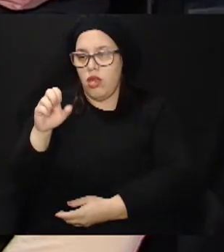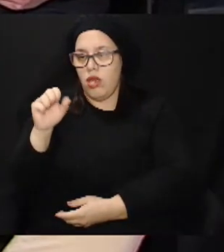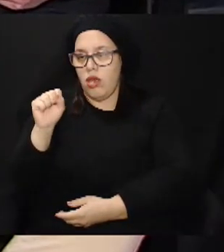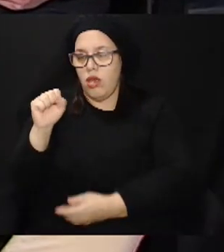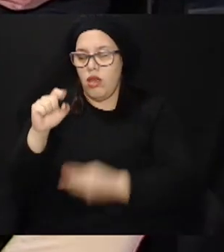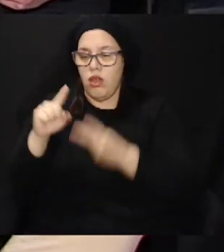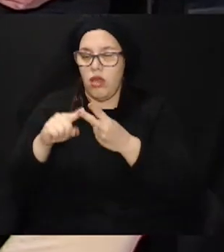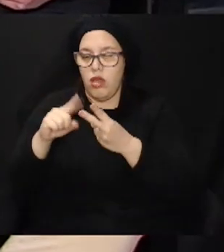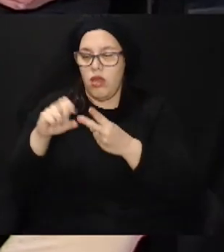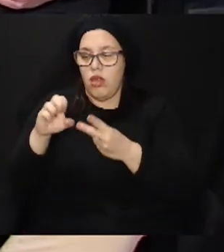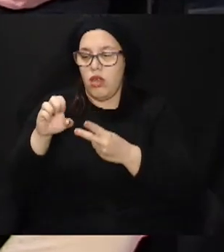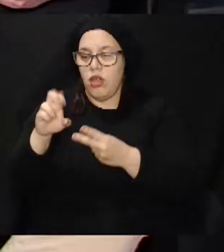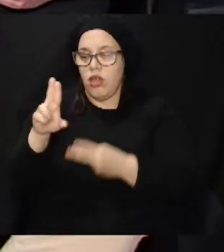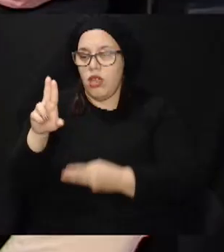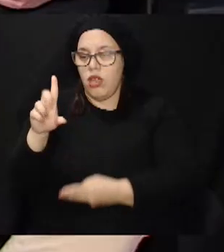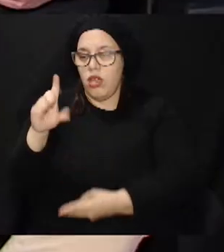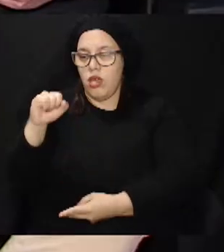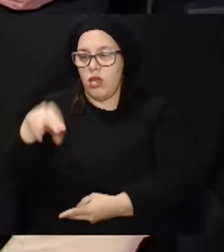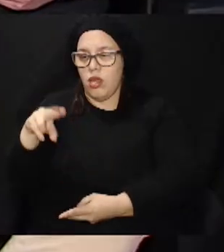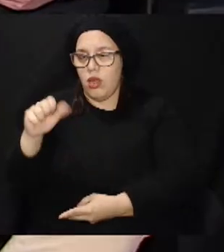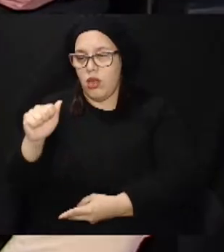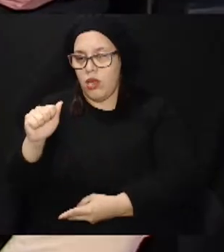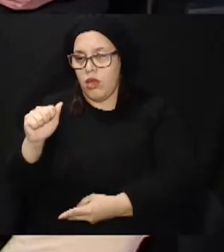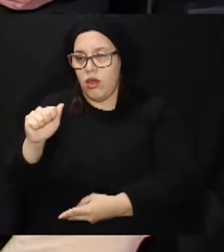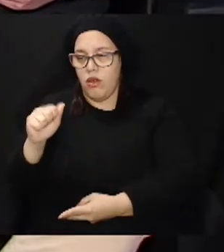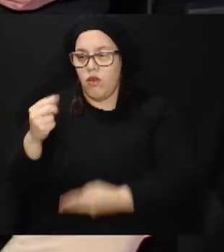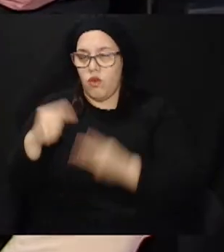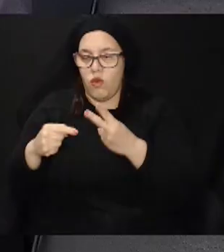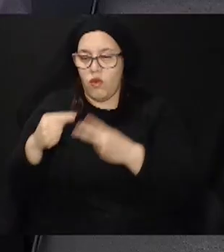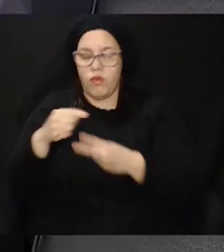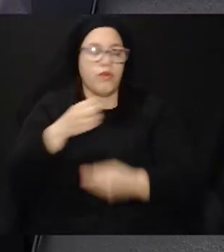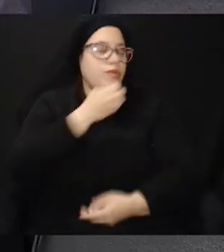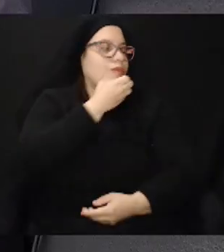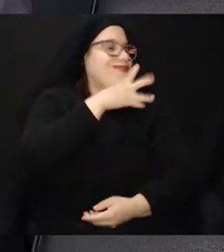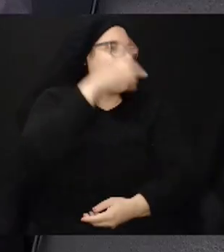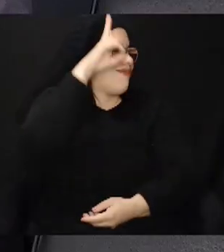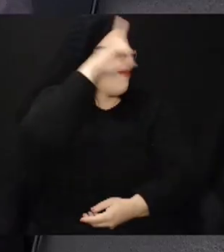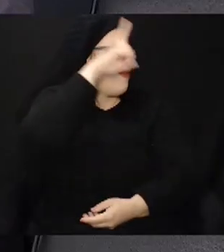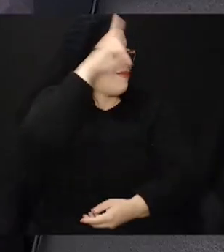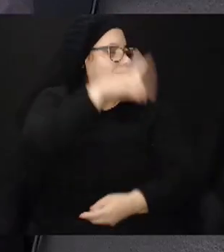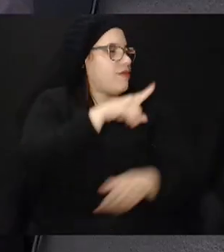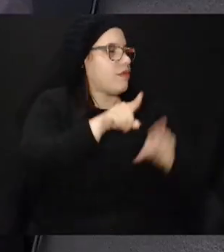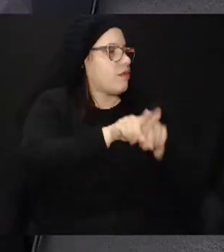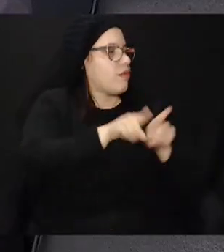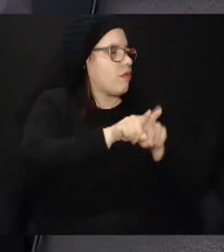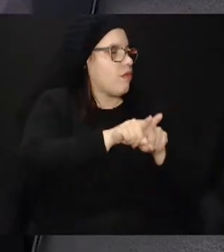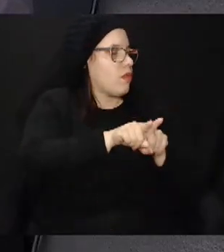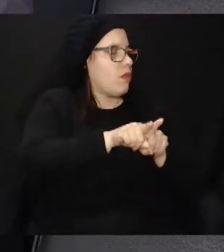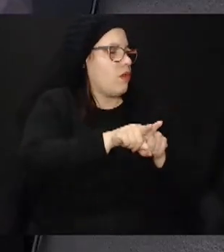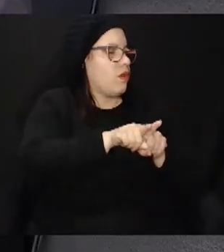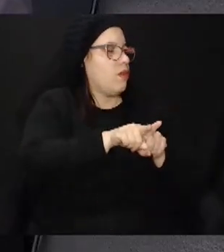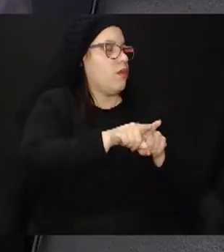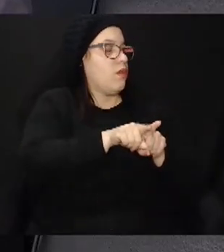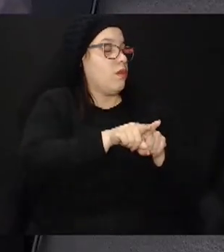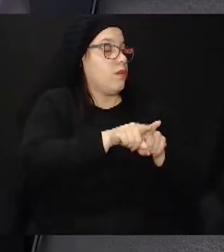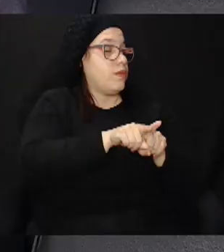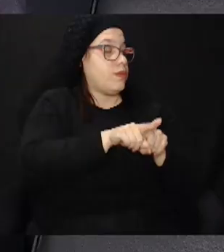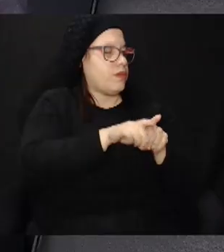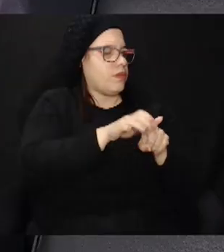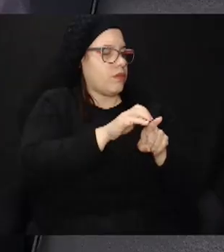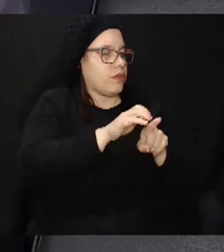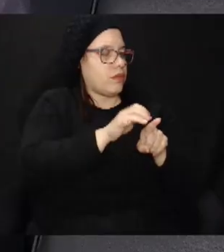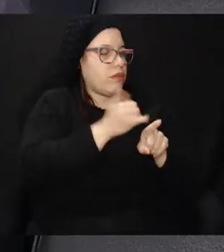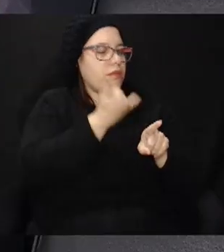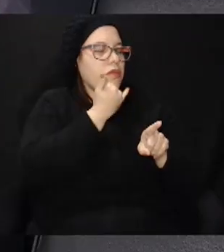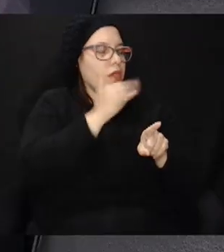na Associação Beneficente Boa Amizade. Que legal, muito boa lembrança também, oportunidade maravilhosa que Deus permite